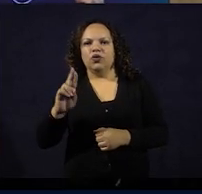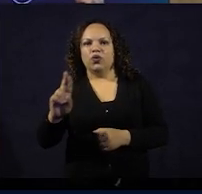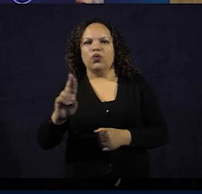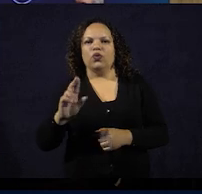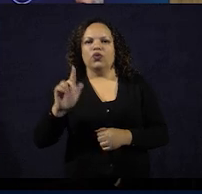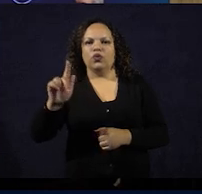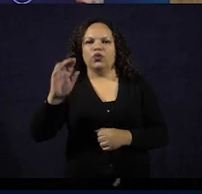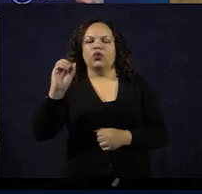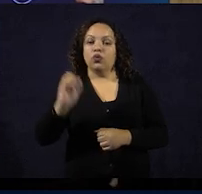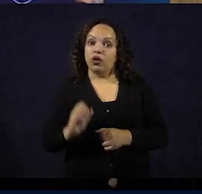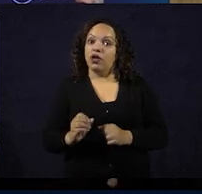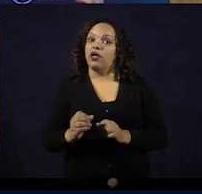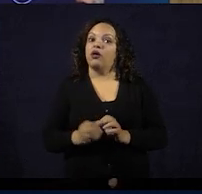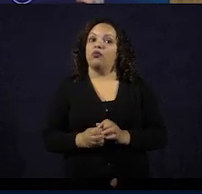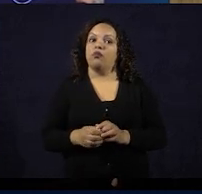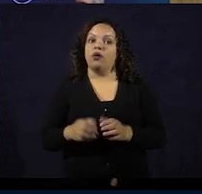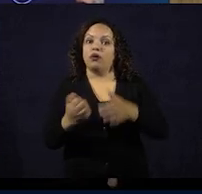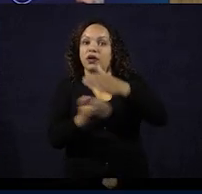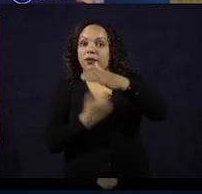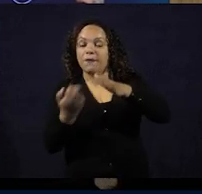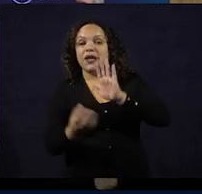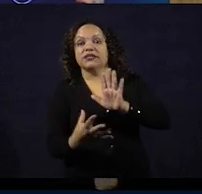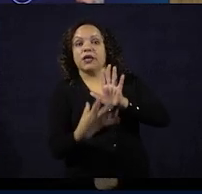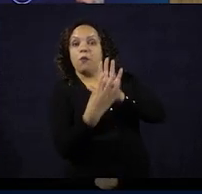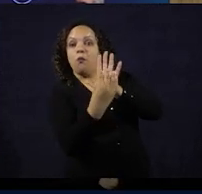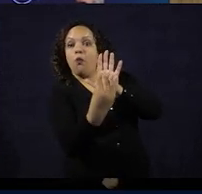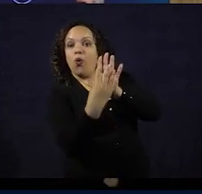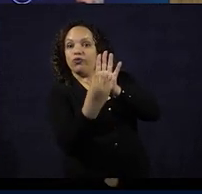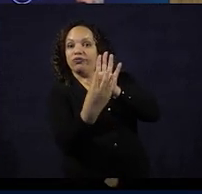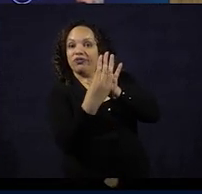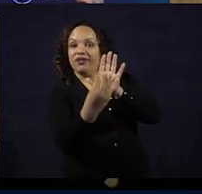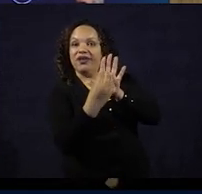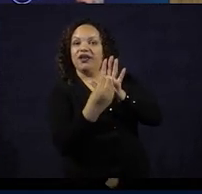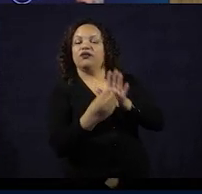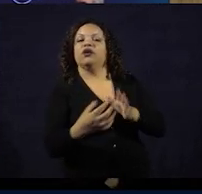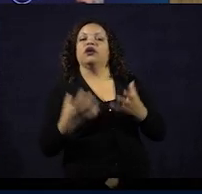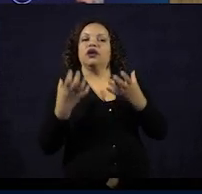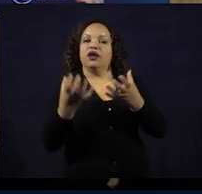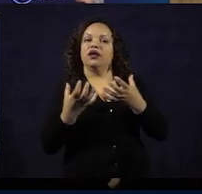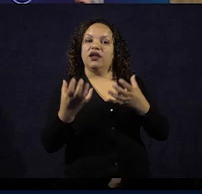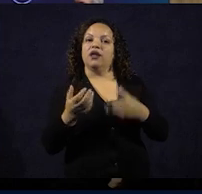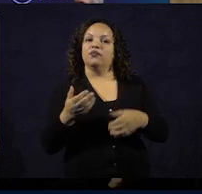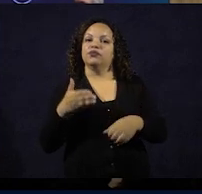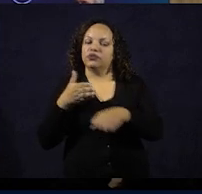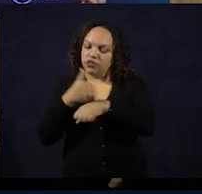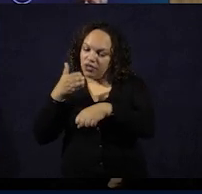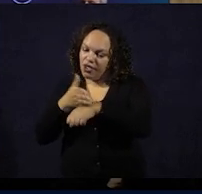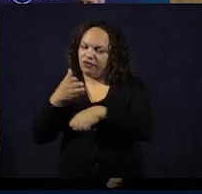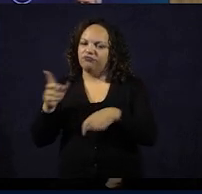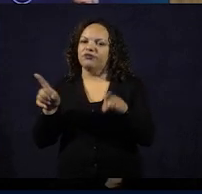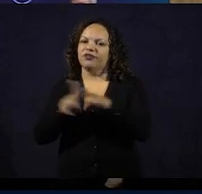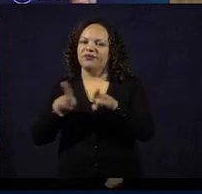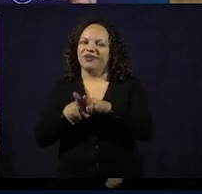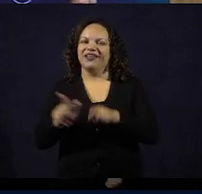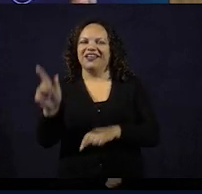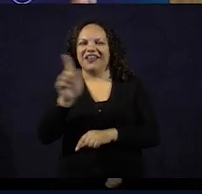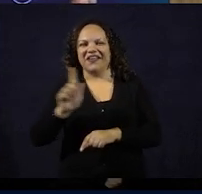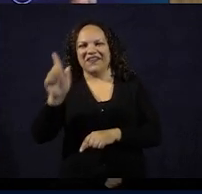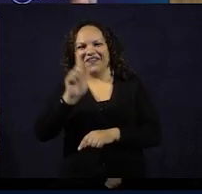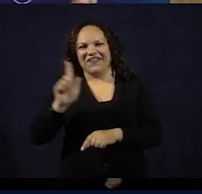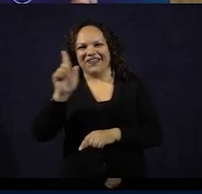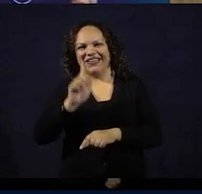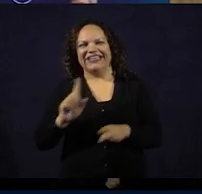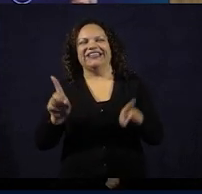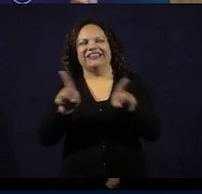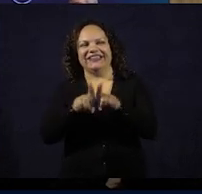empresa modelo que a gente gostaria muito de enxergar na bolsa aí nos próximos anos também já